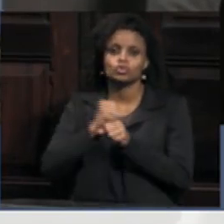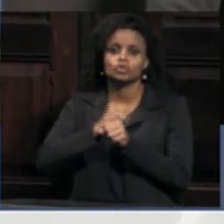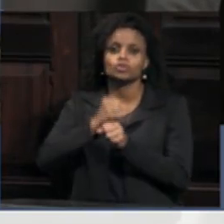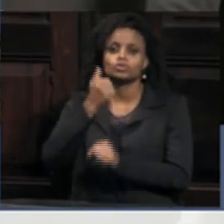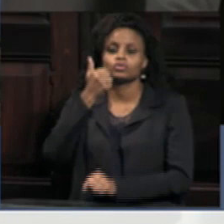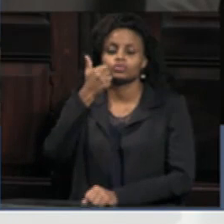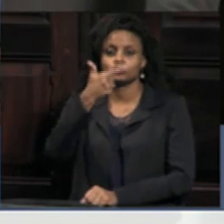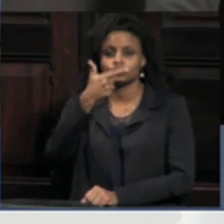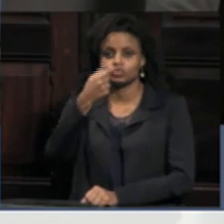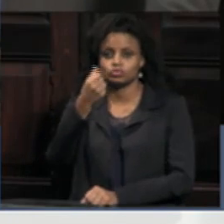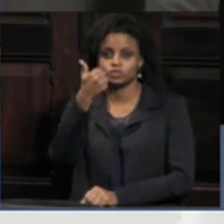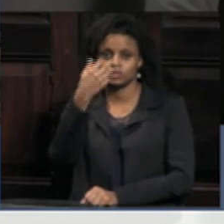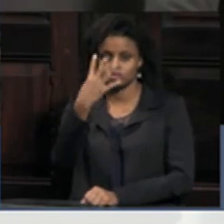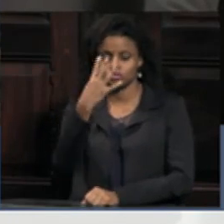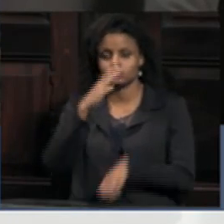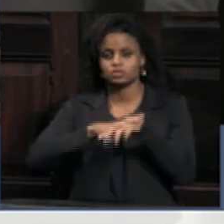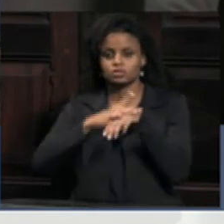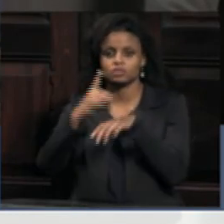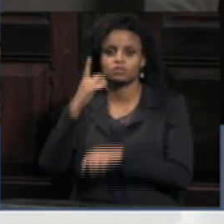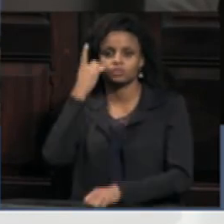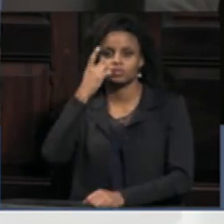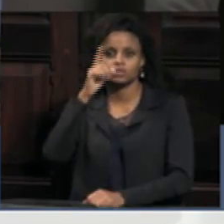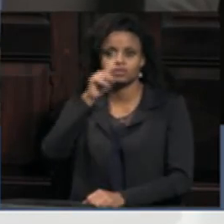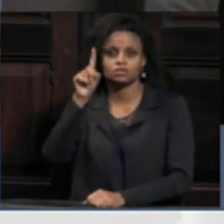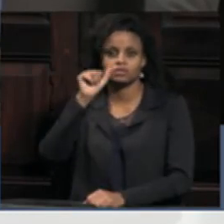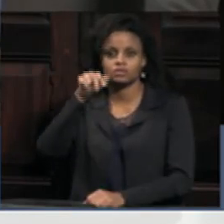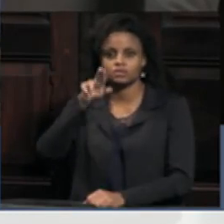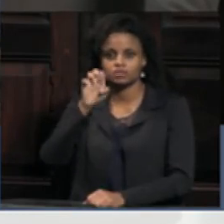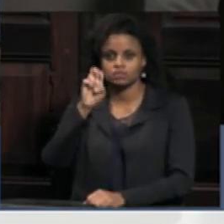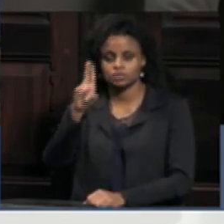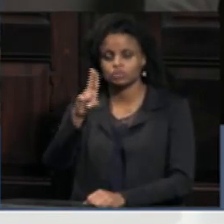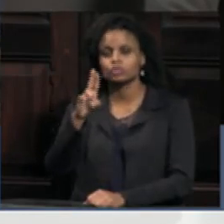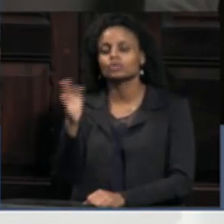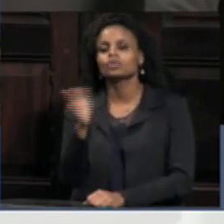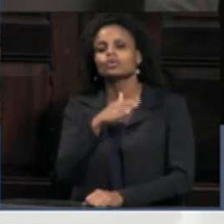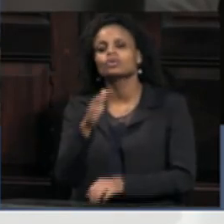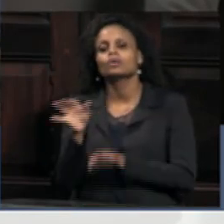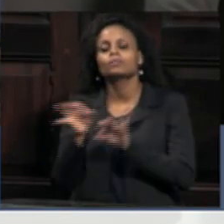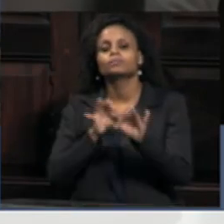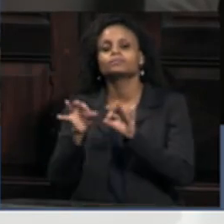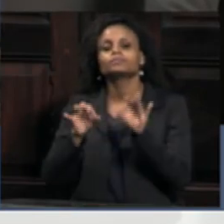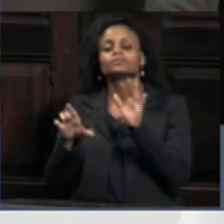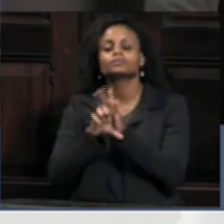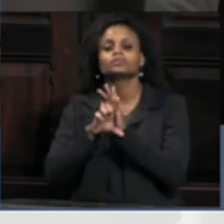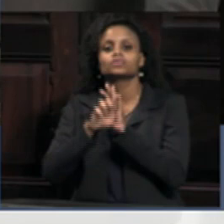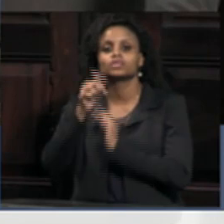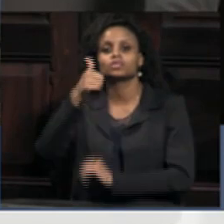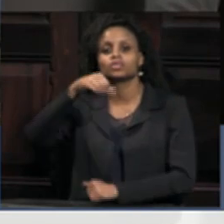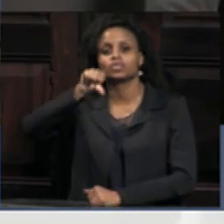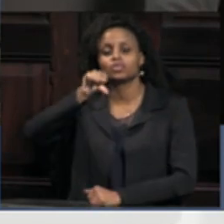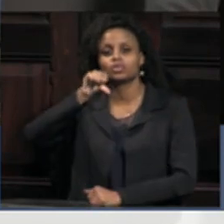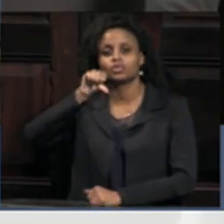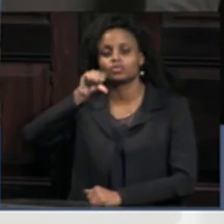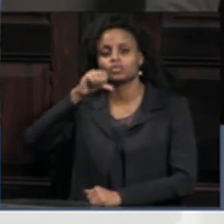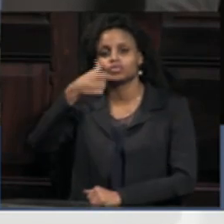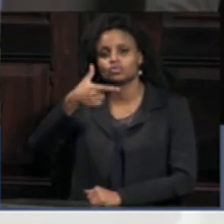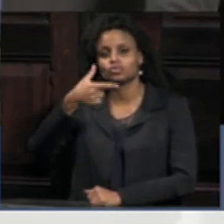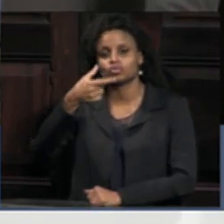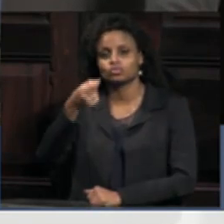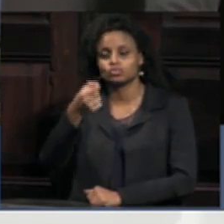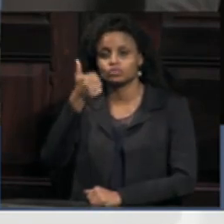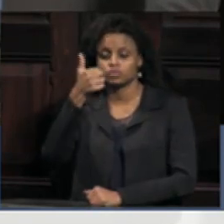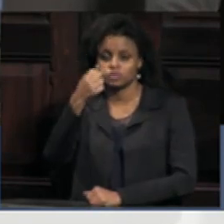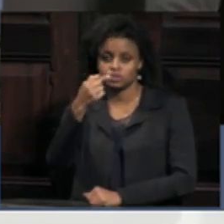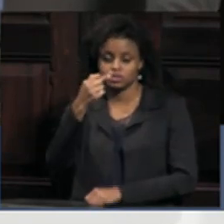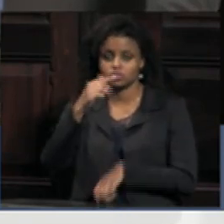2804A/2014, autoria do deputado Zaqueu Teixeira. Veto parcial oposto. Projeto de lei 3993, autoria do Poder